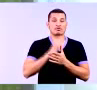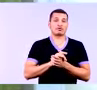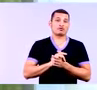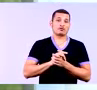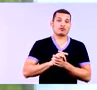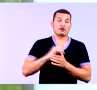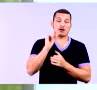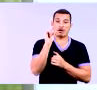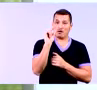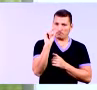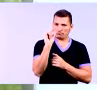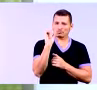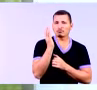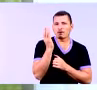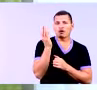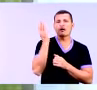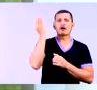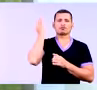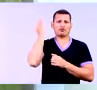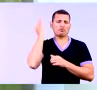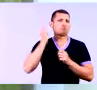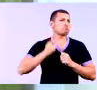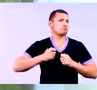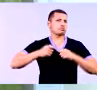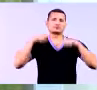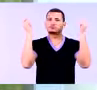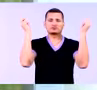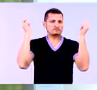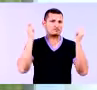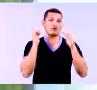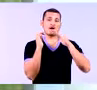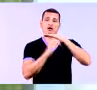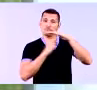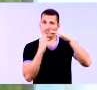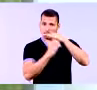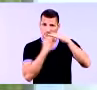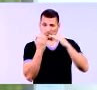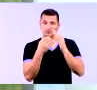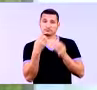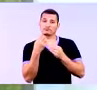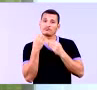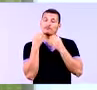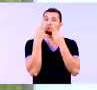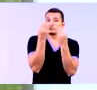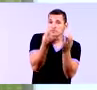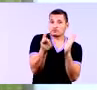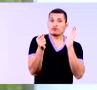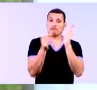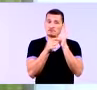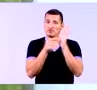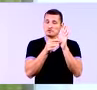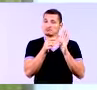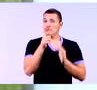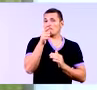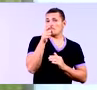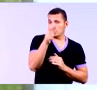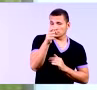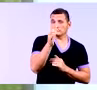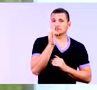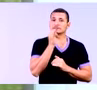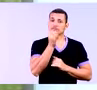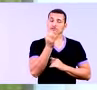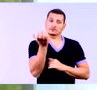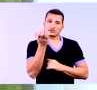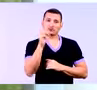atrás, isso seria impossível. A empresa forneceria a ferramenta e você, se quisesse usar, teria que aceitar